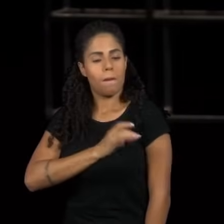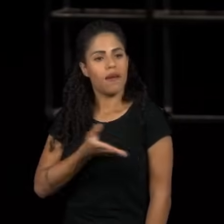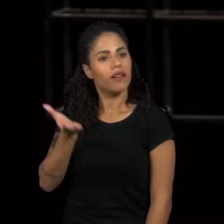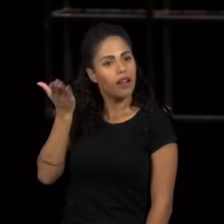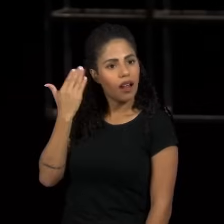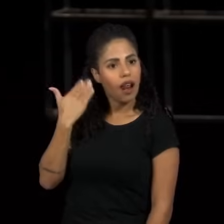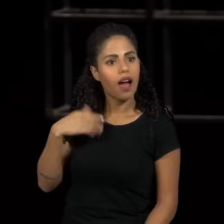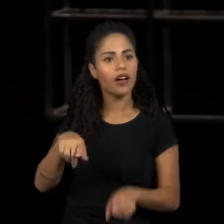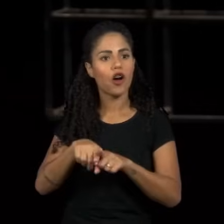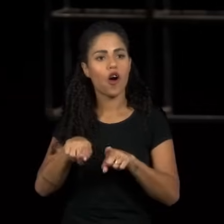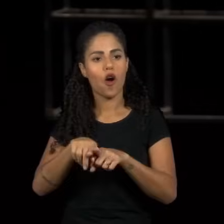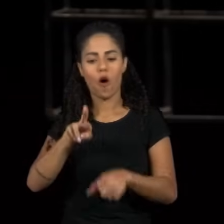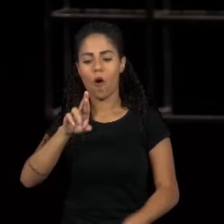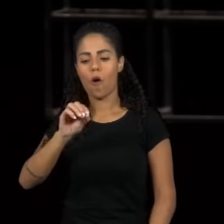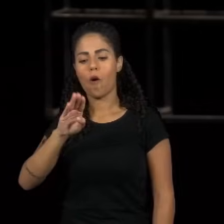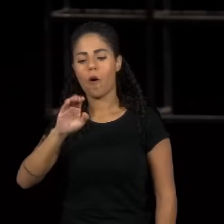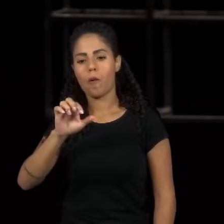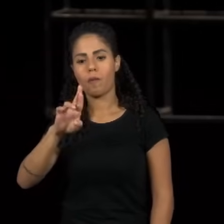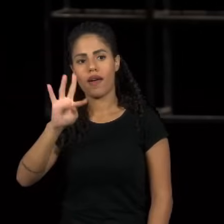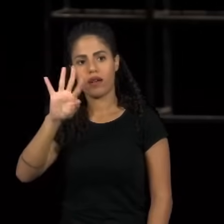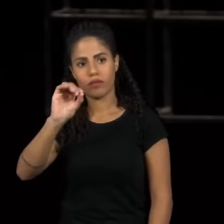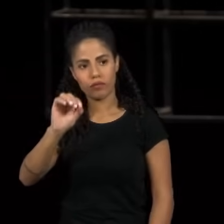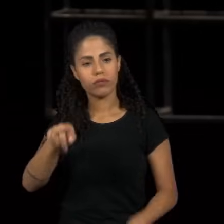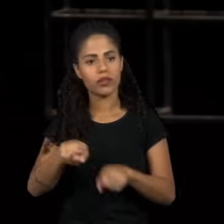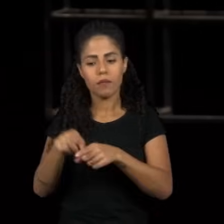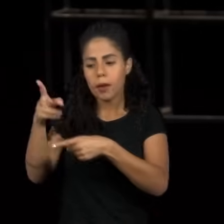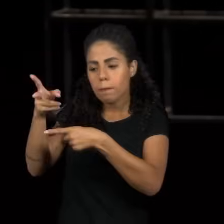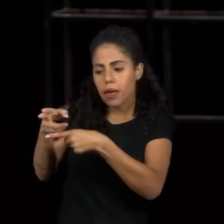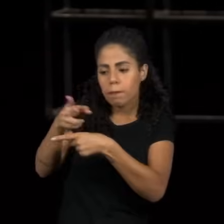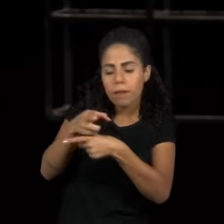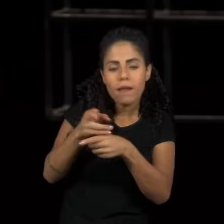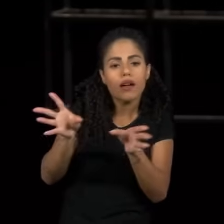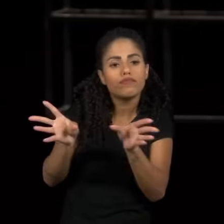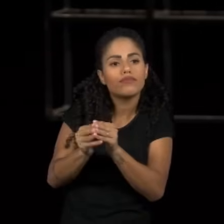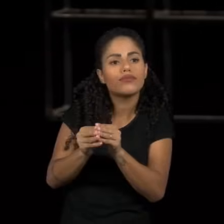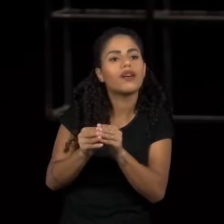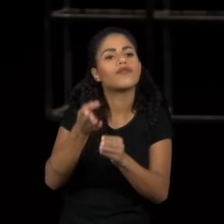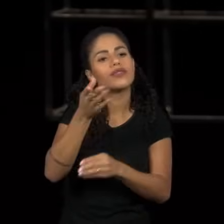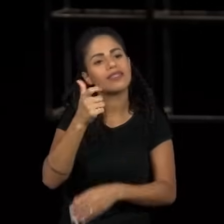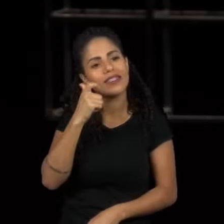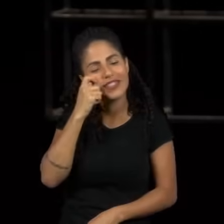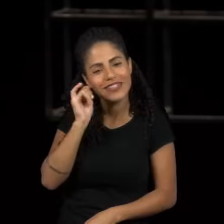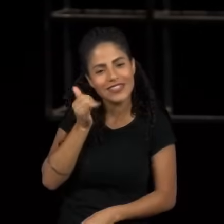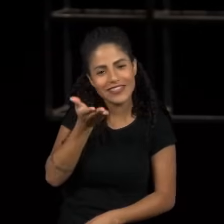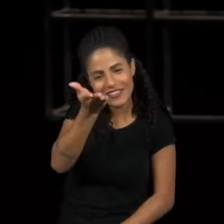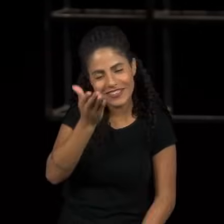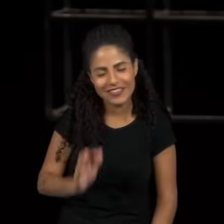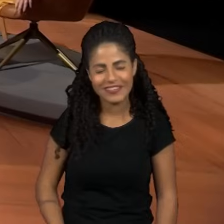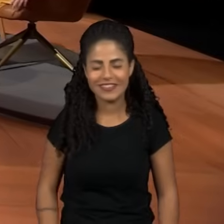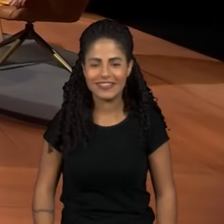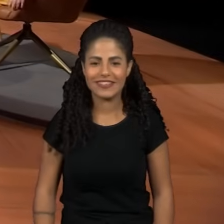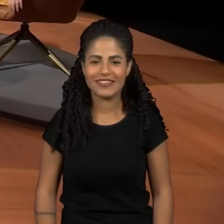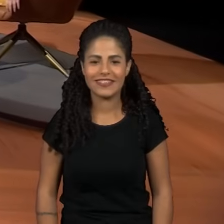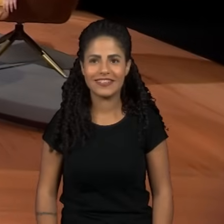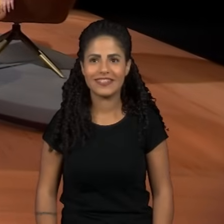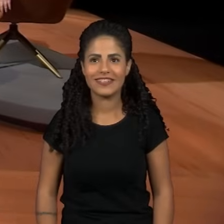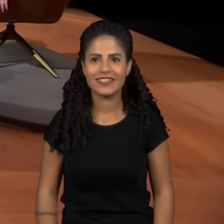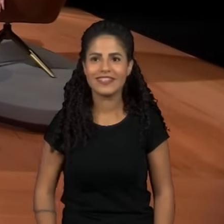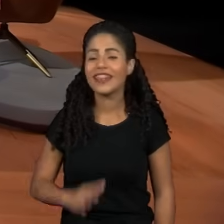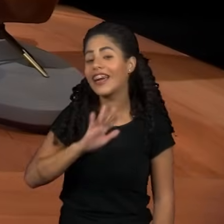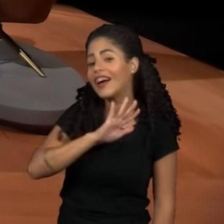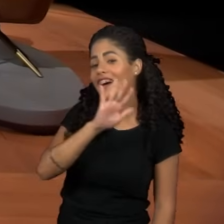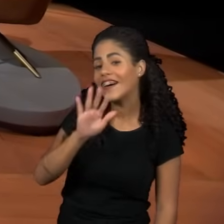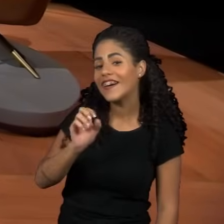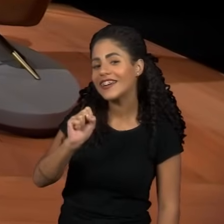né, do Roberto Santos. E também um curta de uma cineasta que tem uma mensagem para você, olha só. Oi,